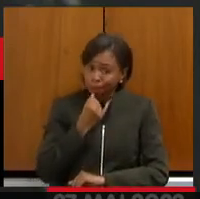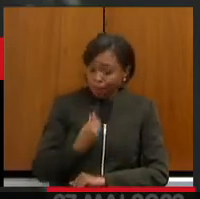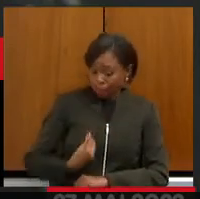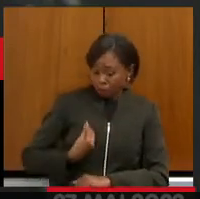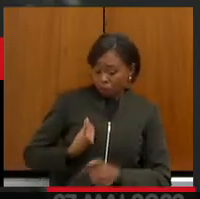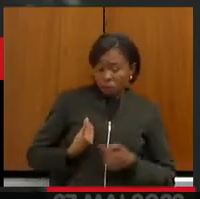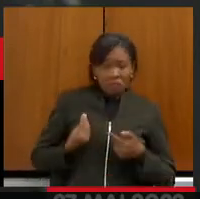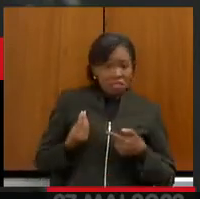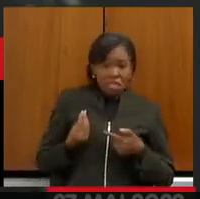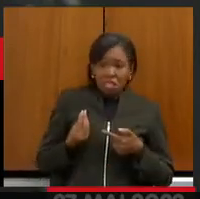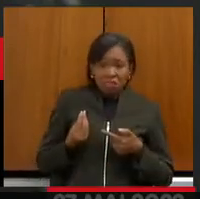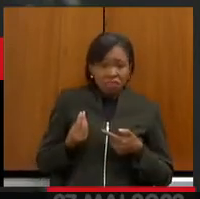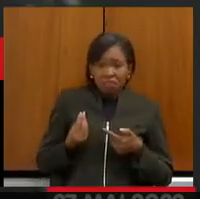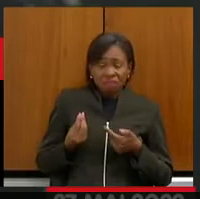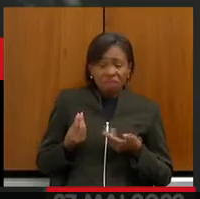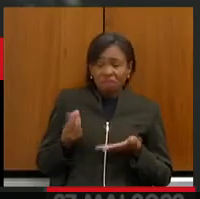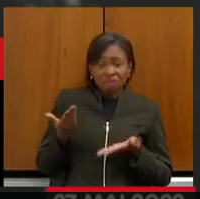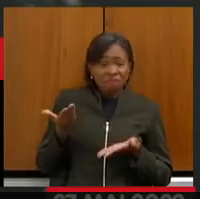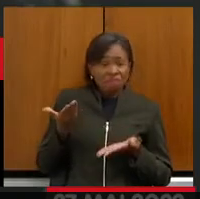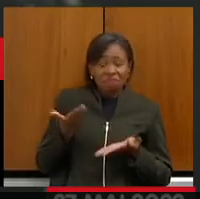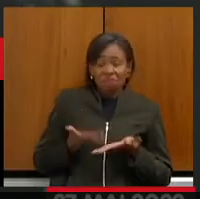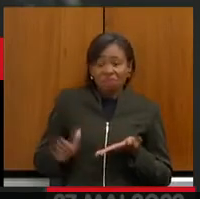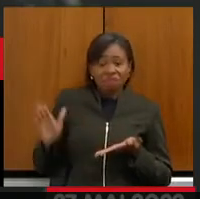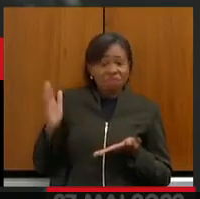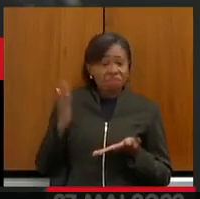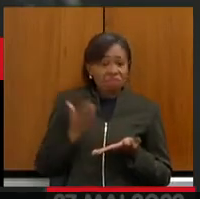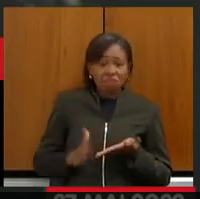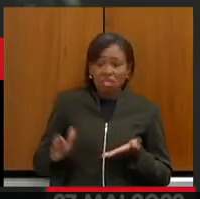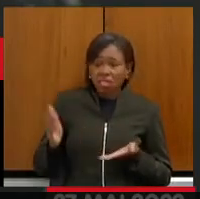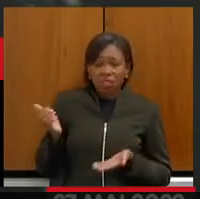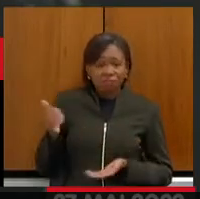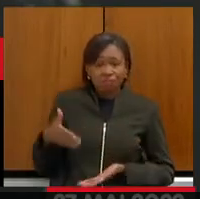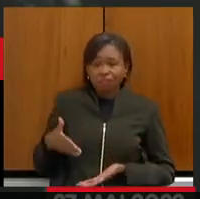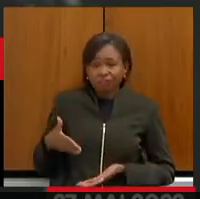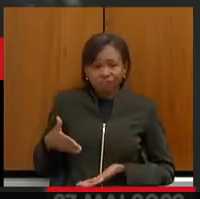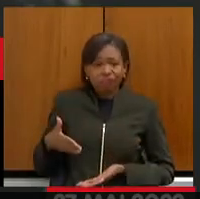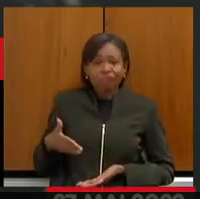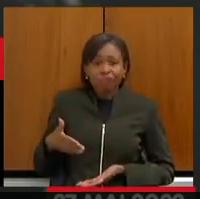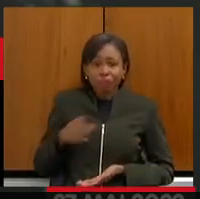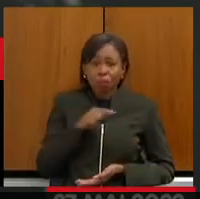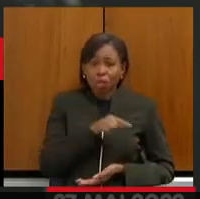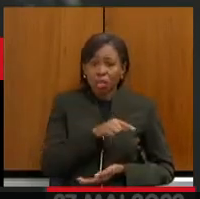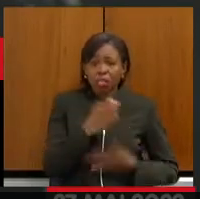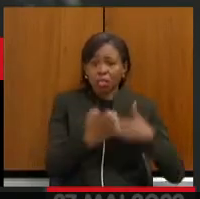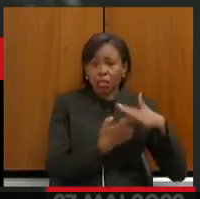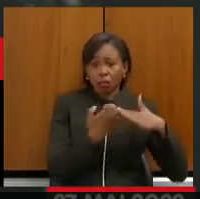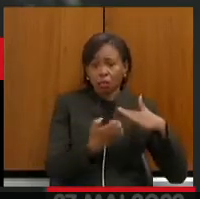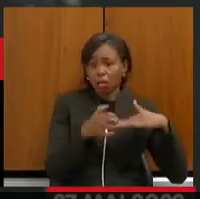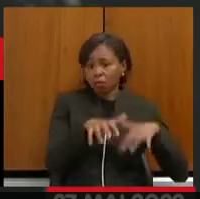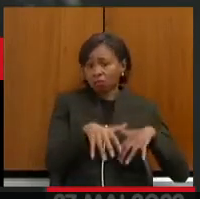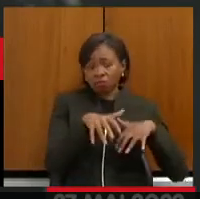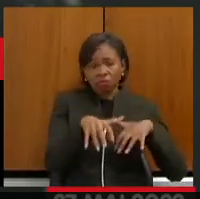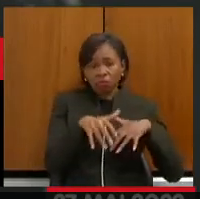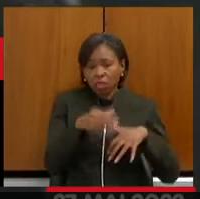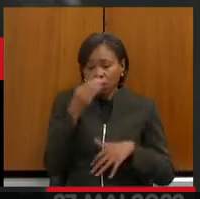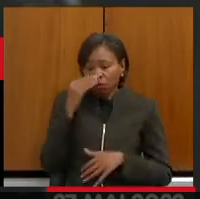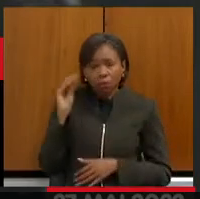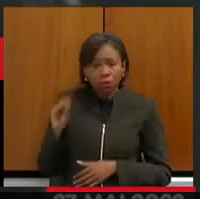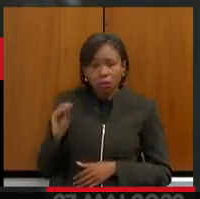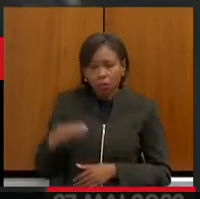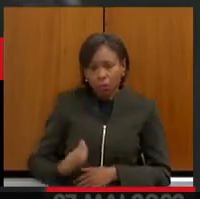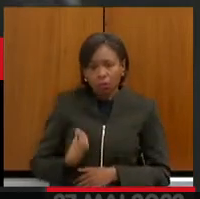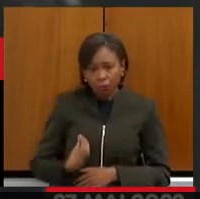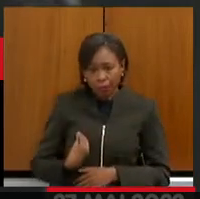não vale nada né para as mineradoras eo crime segue nesse